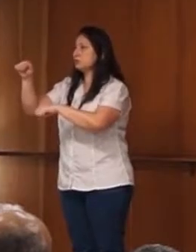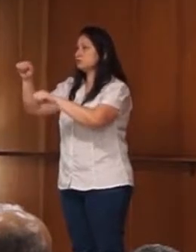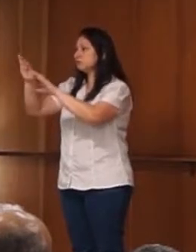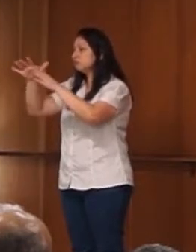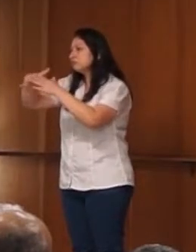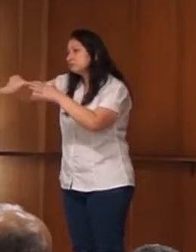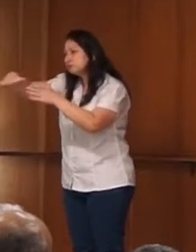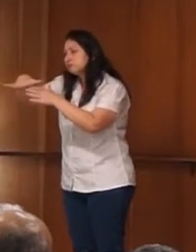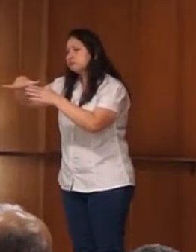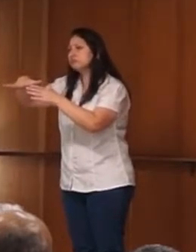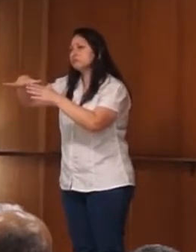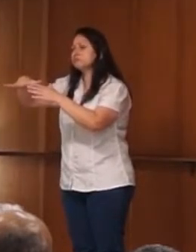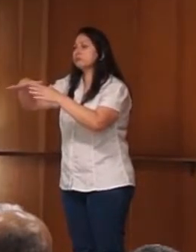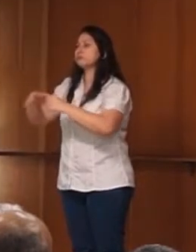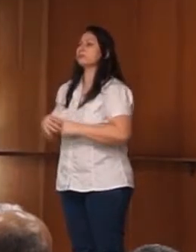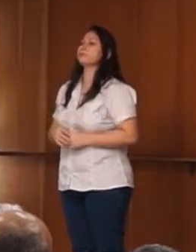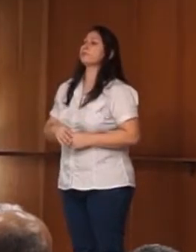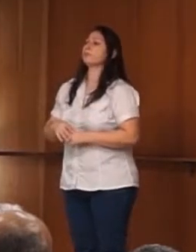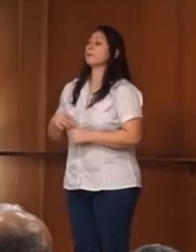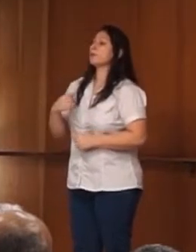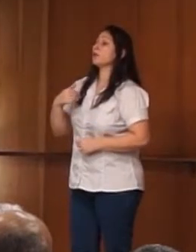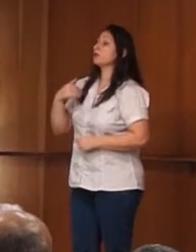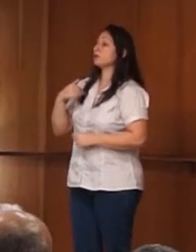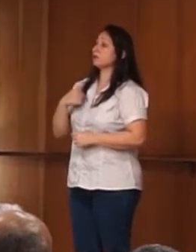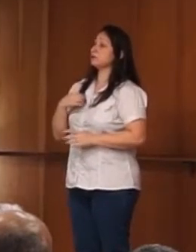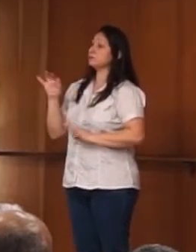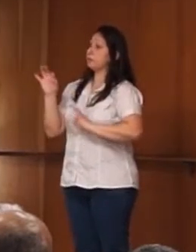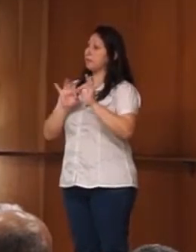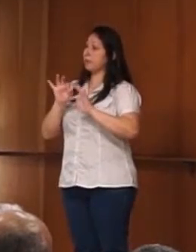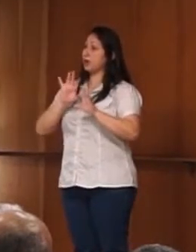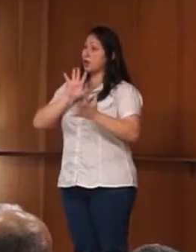né? Nós estamos estabelecendo uma comissão,